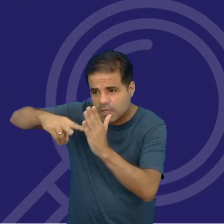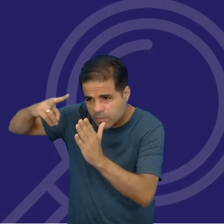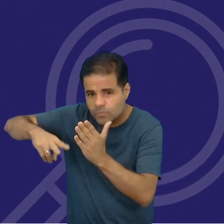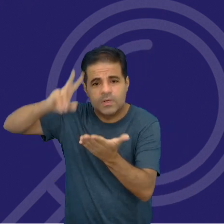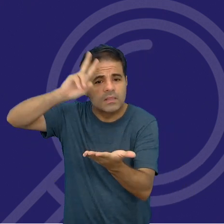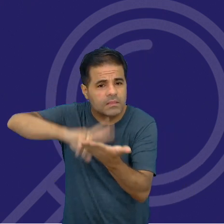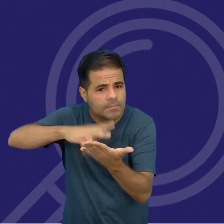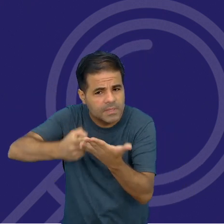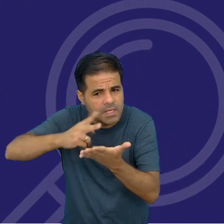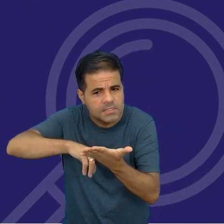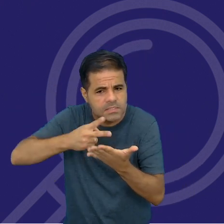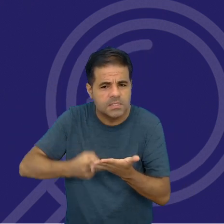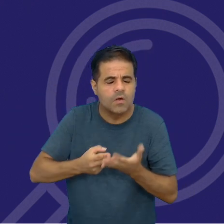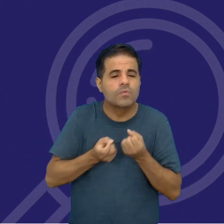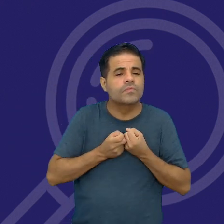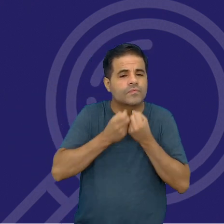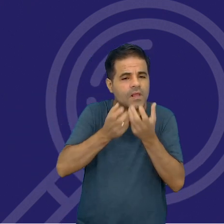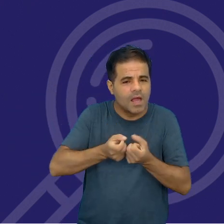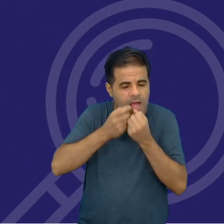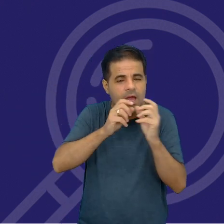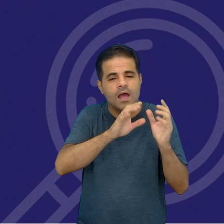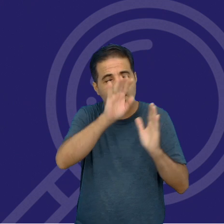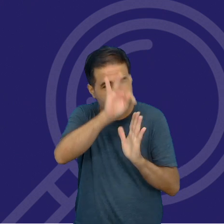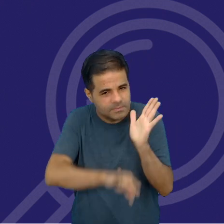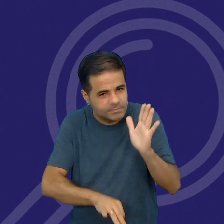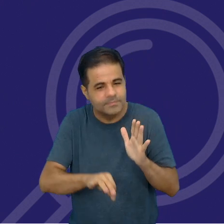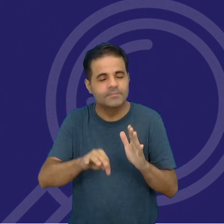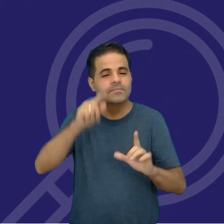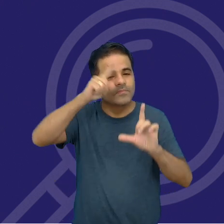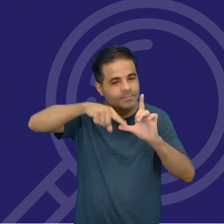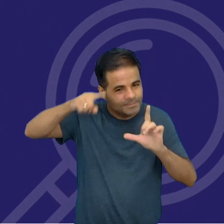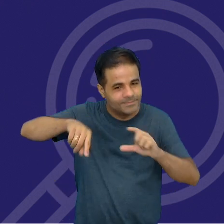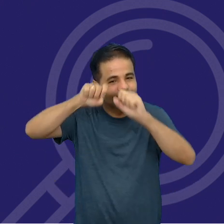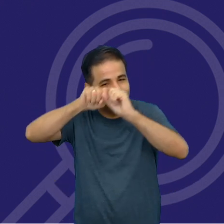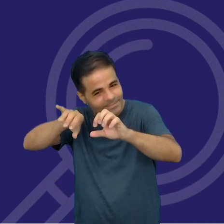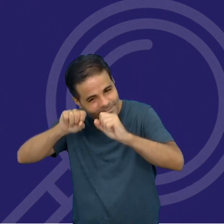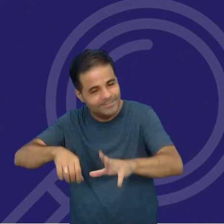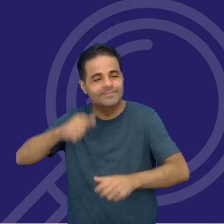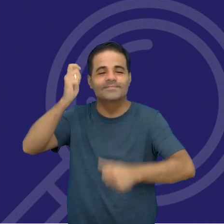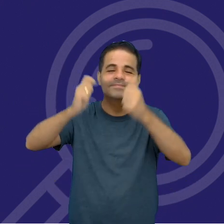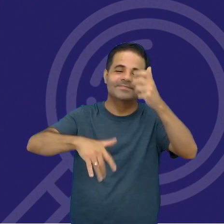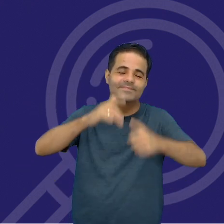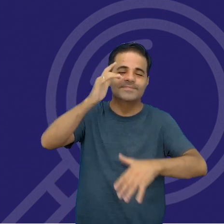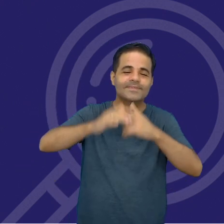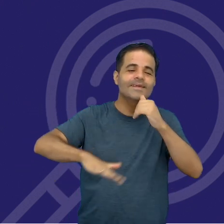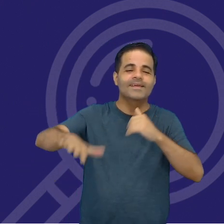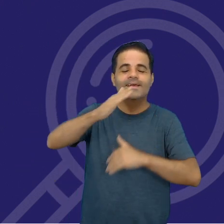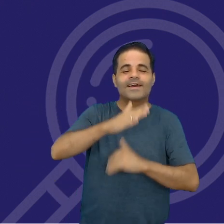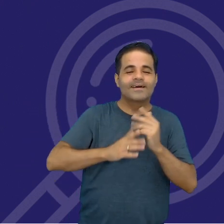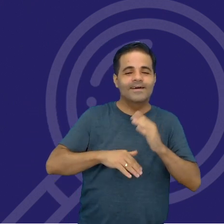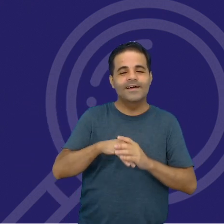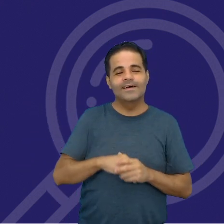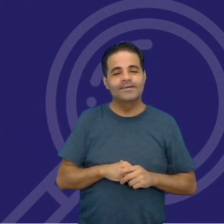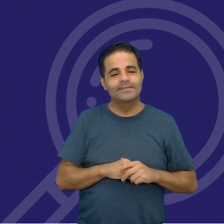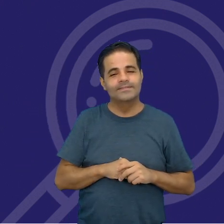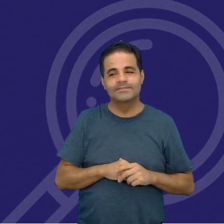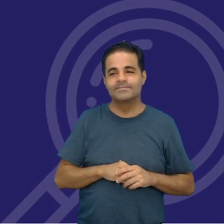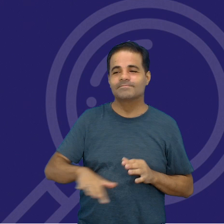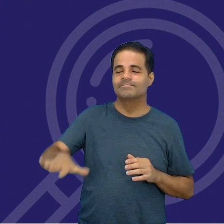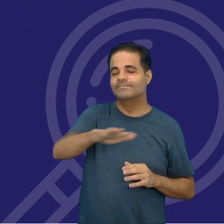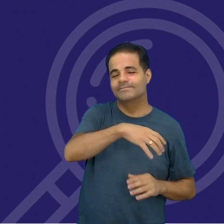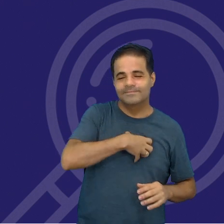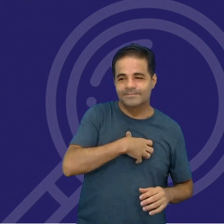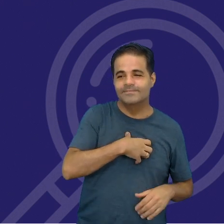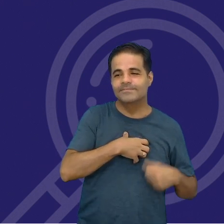de dados, tanto na forma de textos como em equações, gráficos, tabelas, especificamente nessa questão ícones. Pessoal,